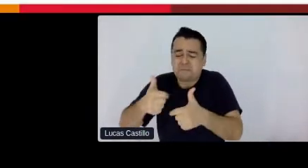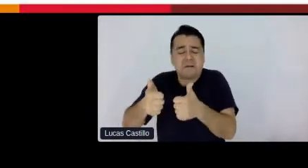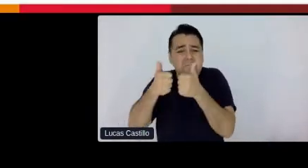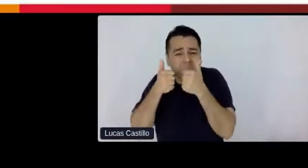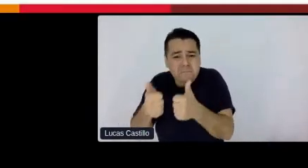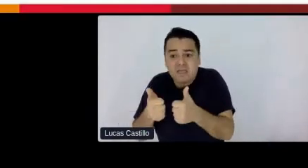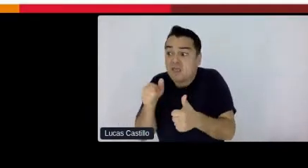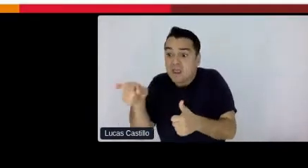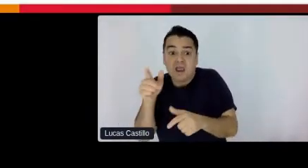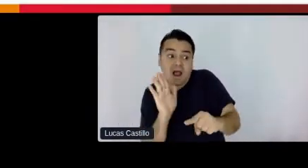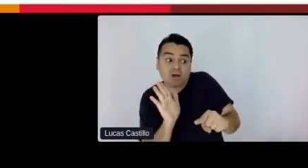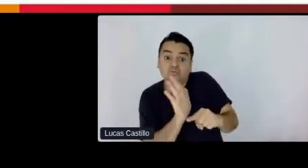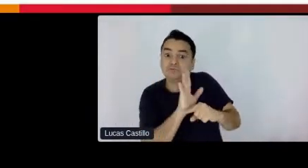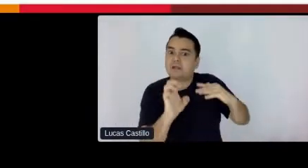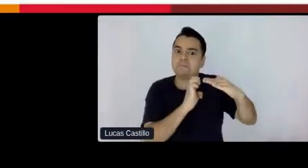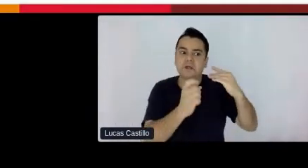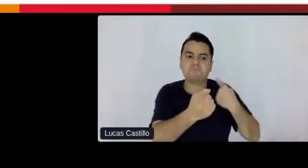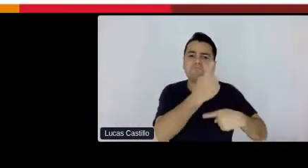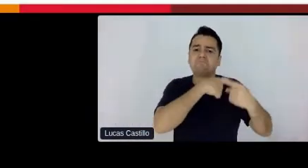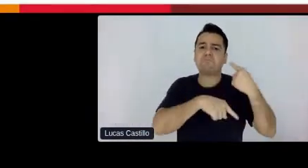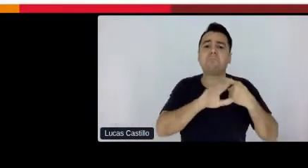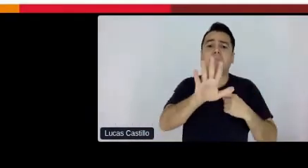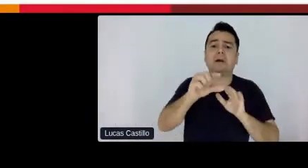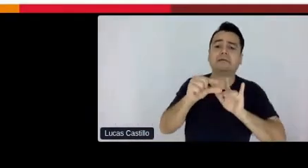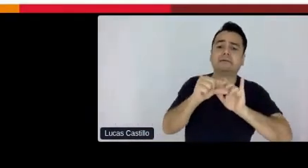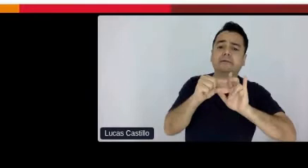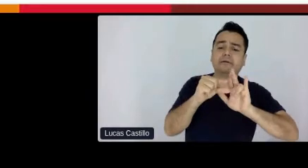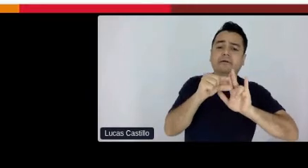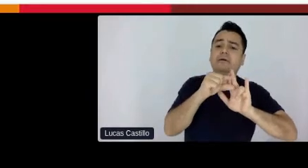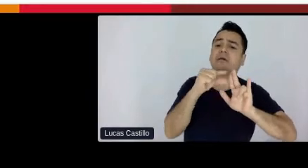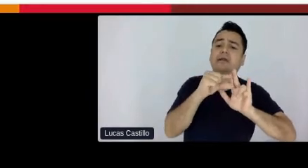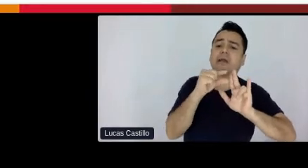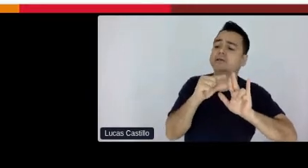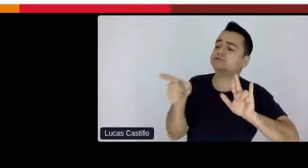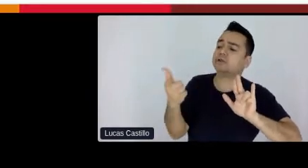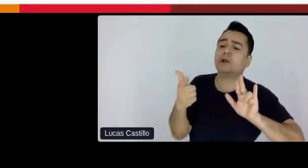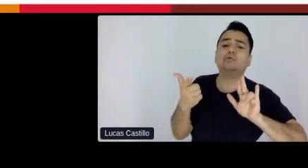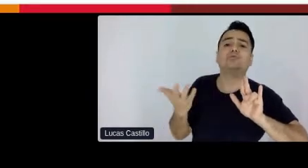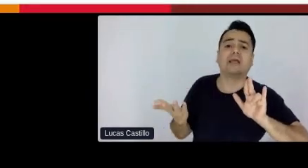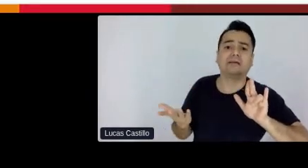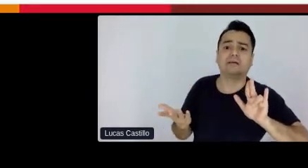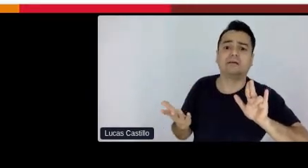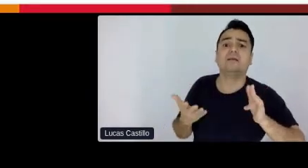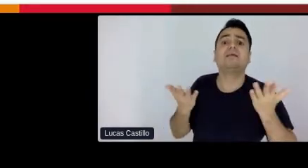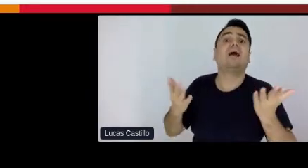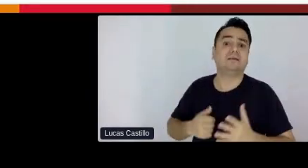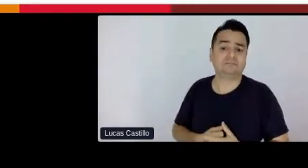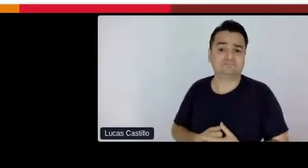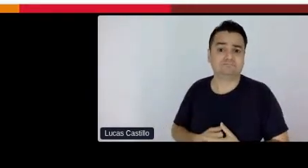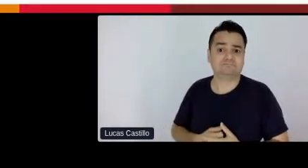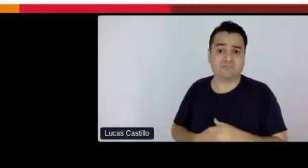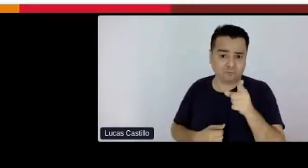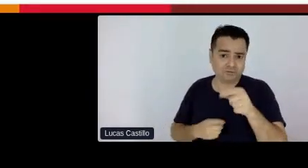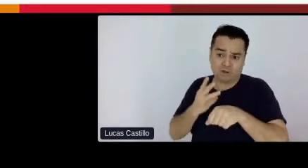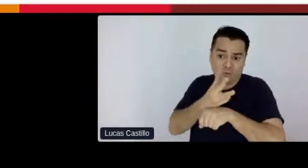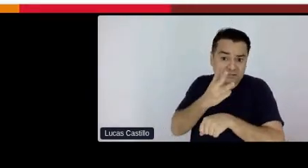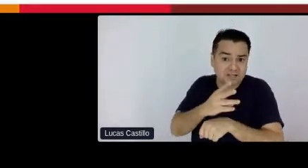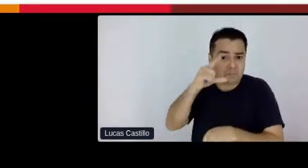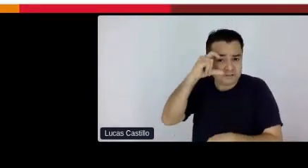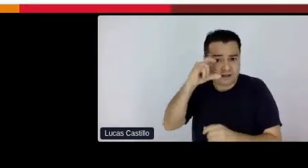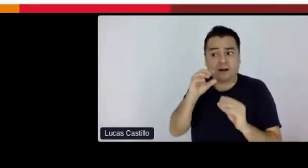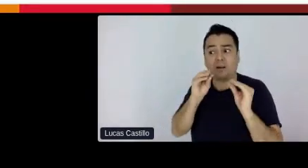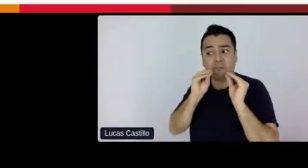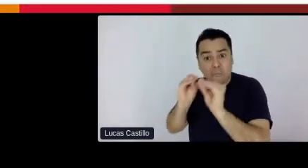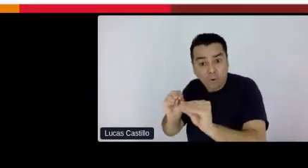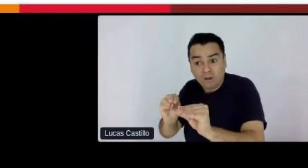agregar muito na sua empresa e ele não tem um LinkedIn e você só divulgou a sua vaga no LinkedIn. Você não vai alcançar esse profissional, né? Então, é bom a